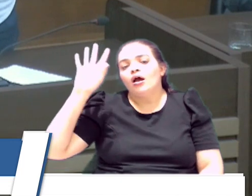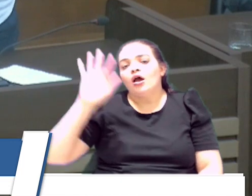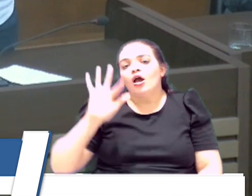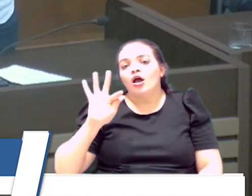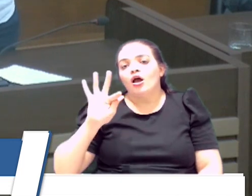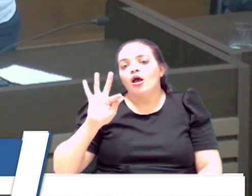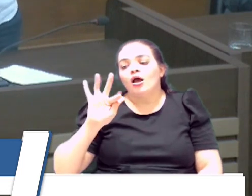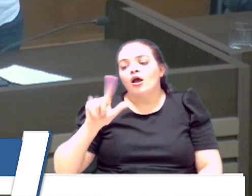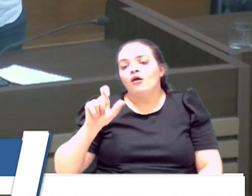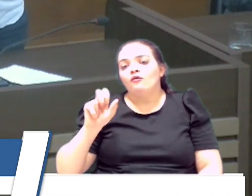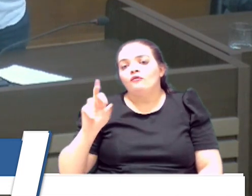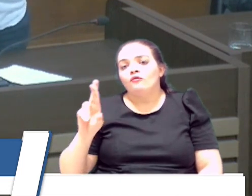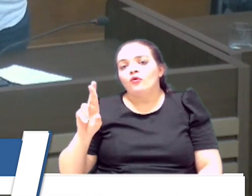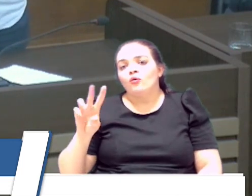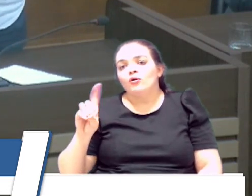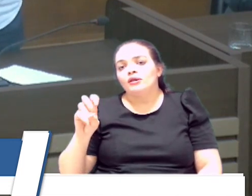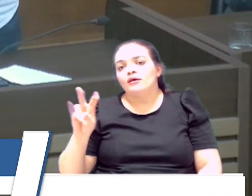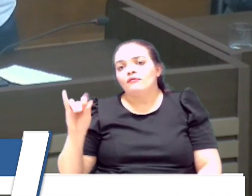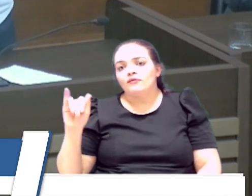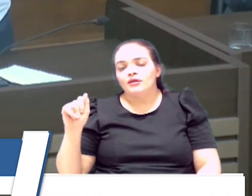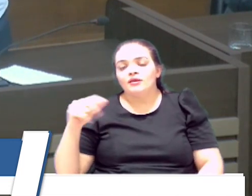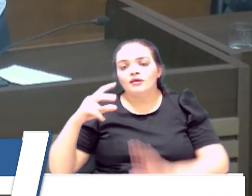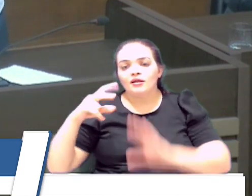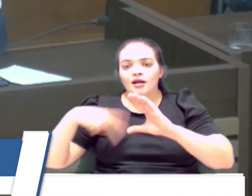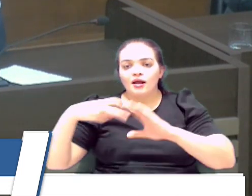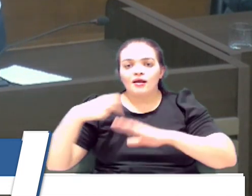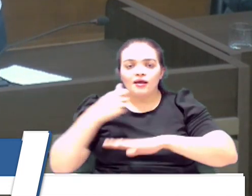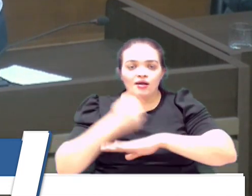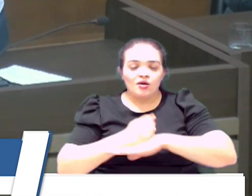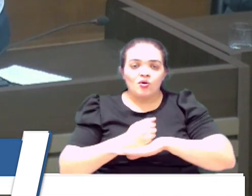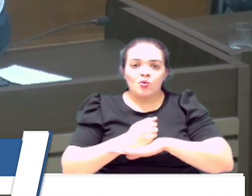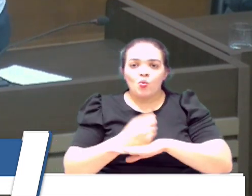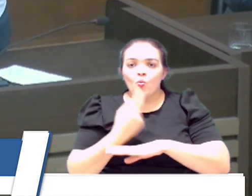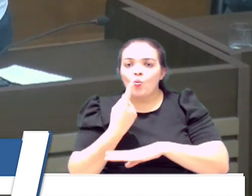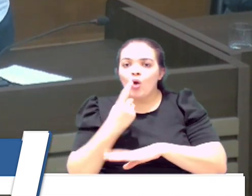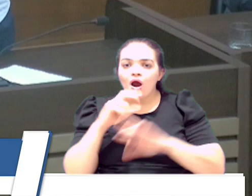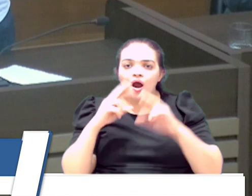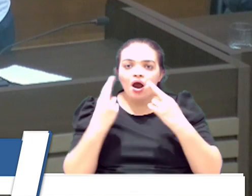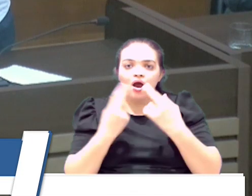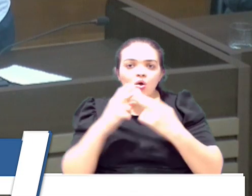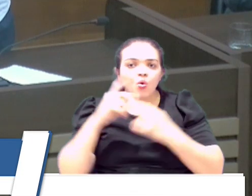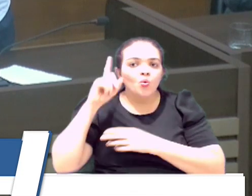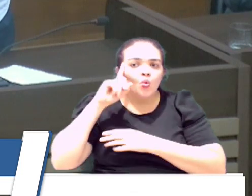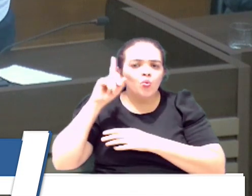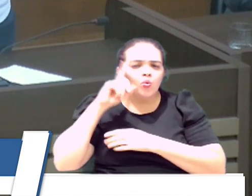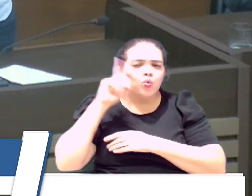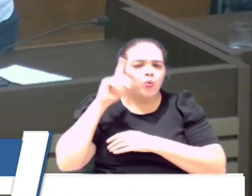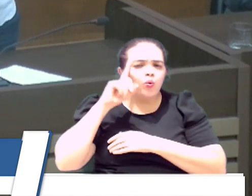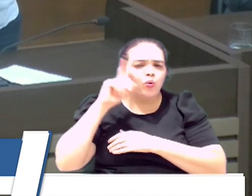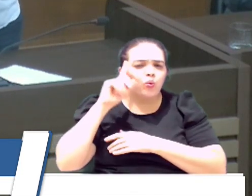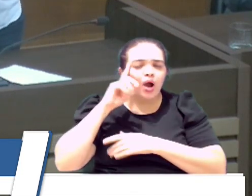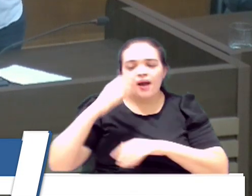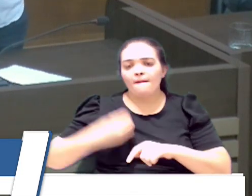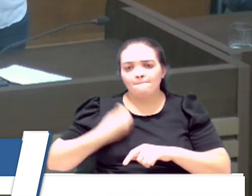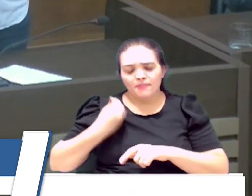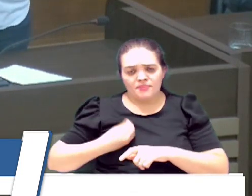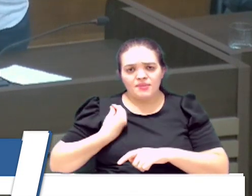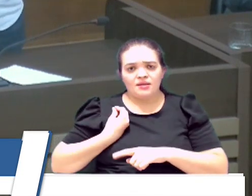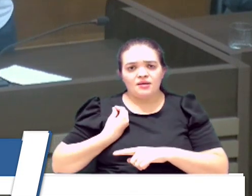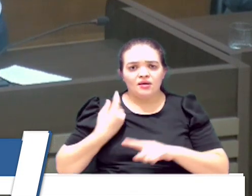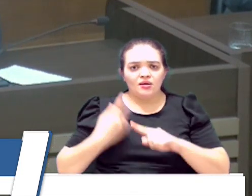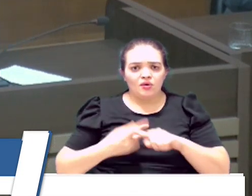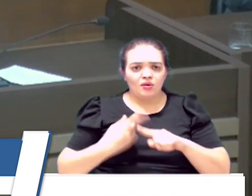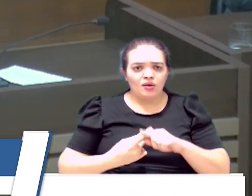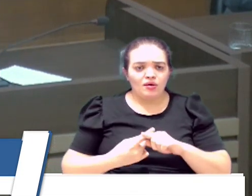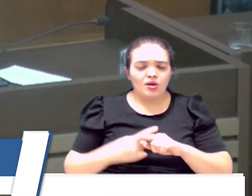Vida vai estar na Câmara de Franca, não um dia, não numa audiência, mas todos os dias. Porque só quando a